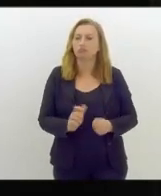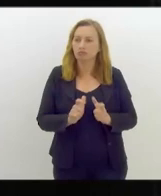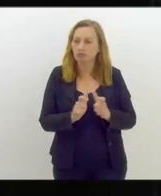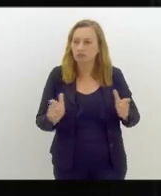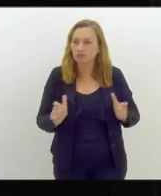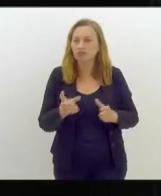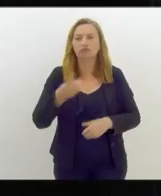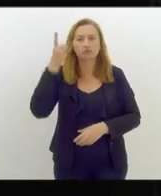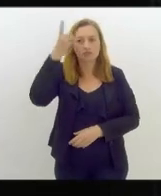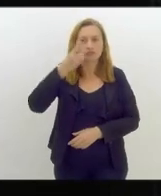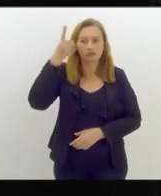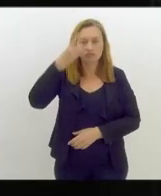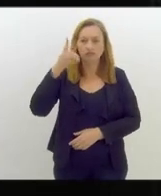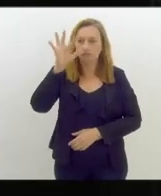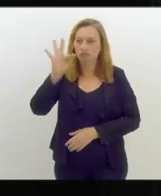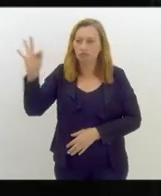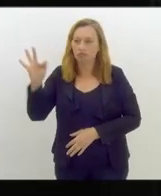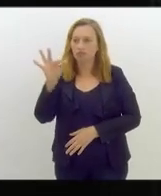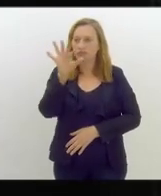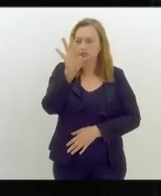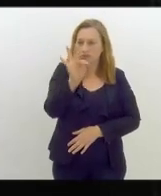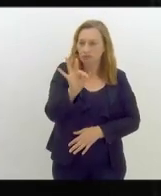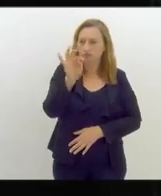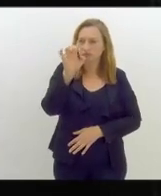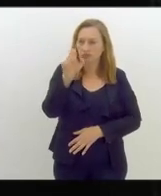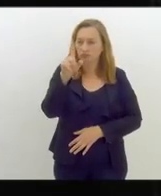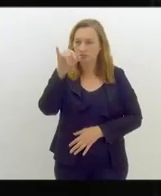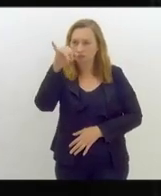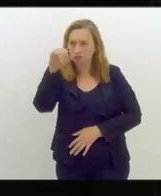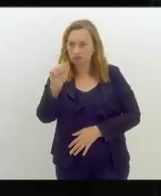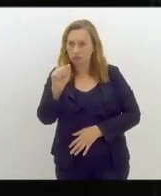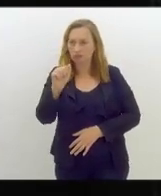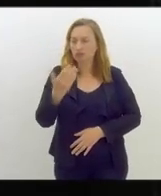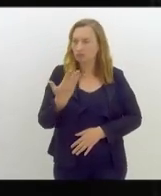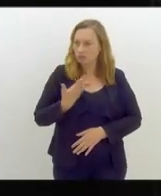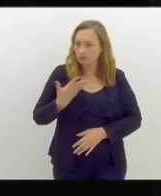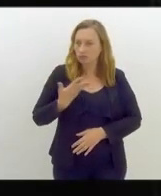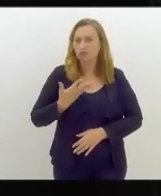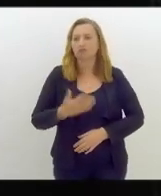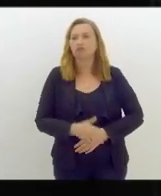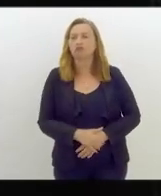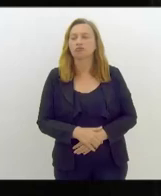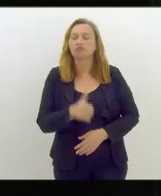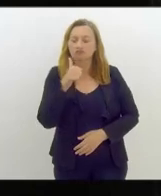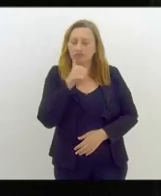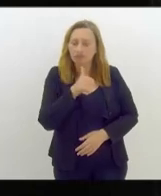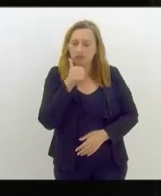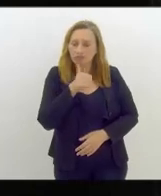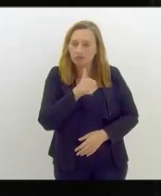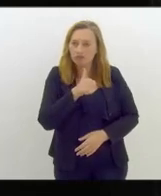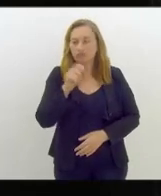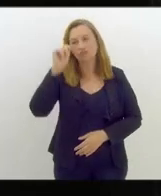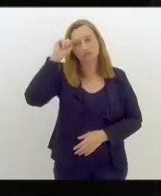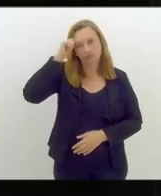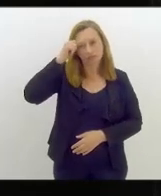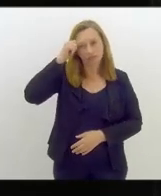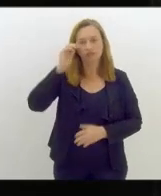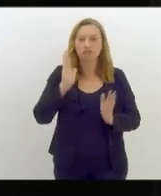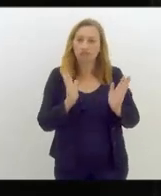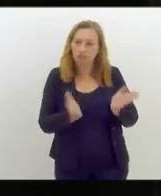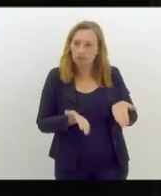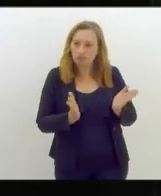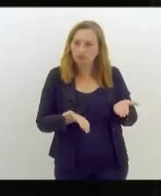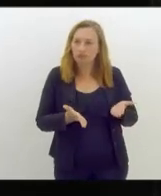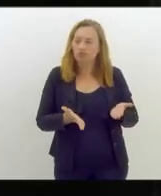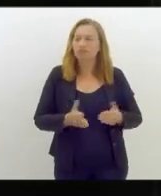da deputada federal Talíria Petrone, minha companheira de partido, que as mulheres pretas hoje,